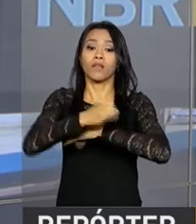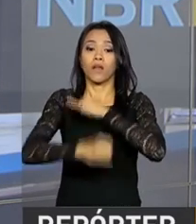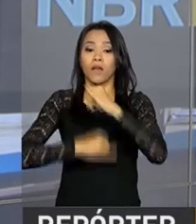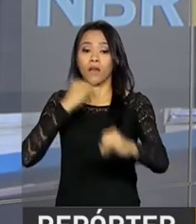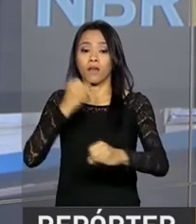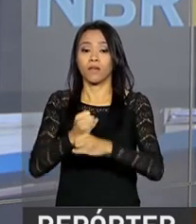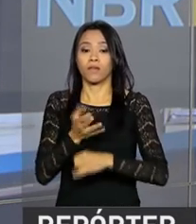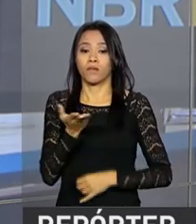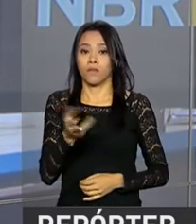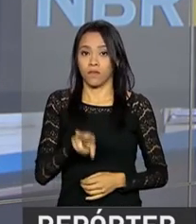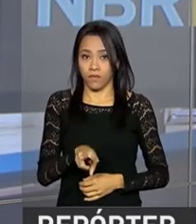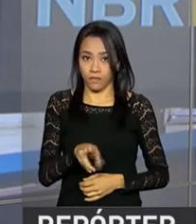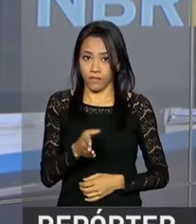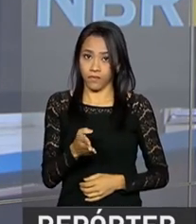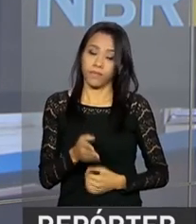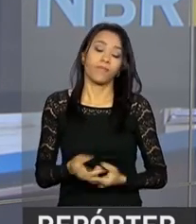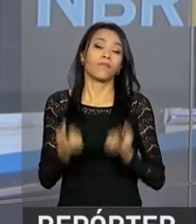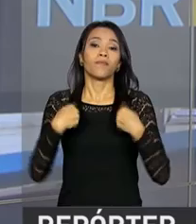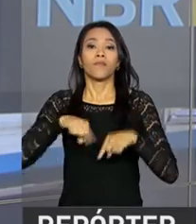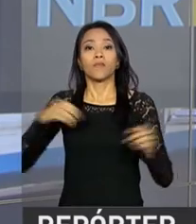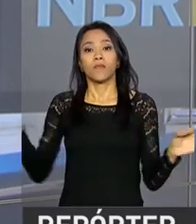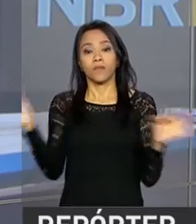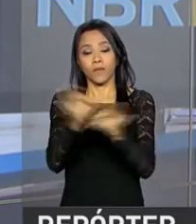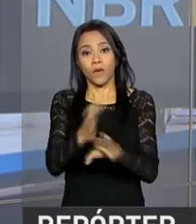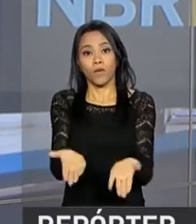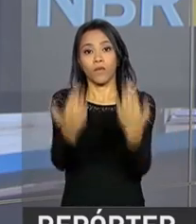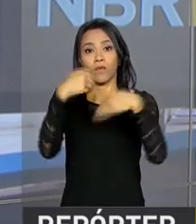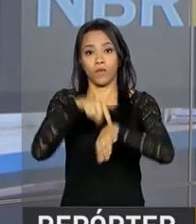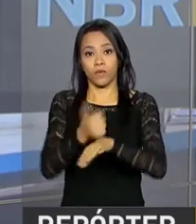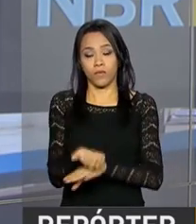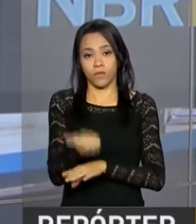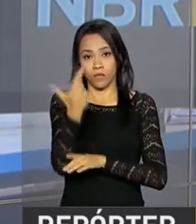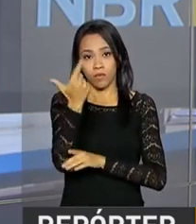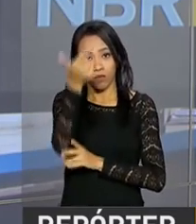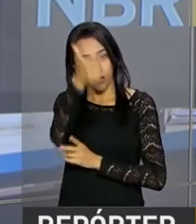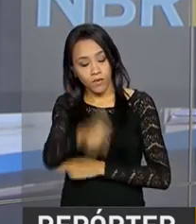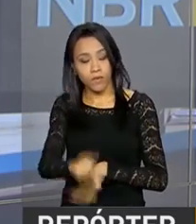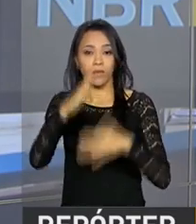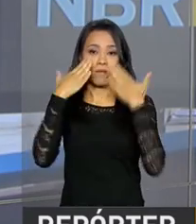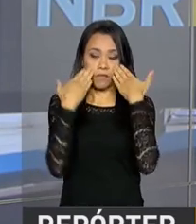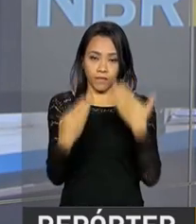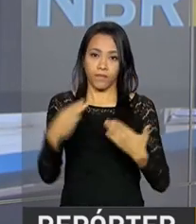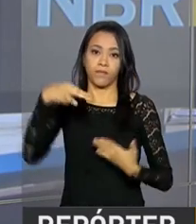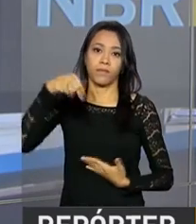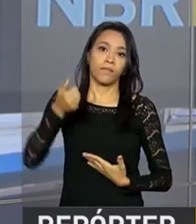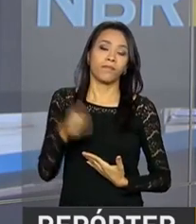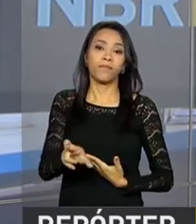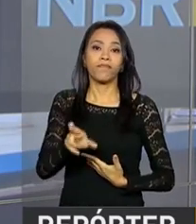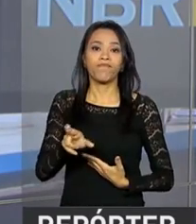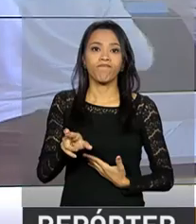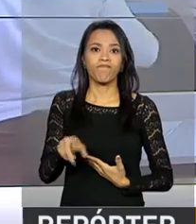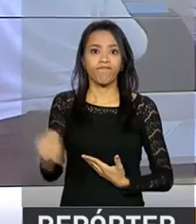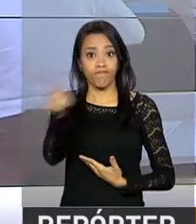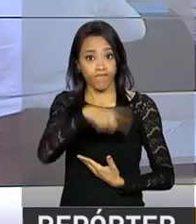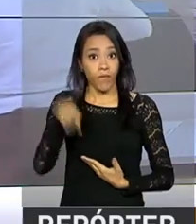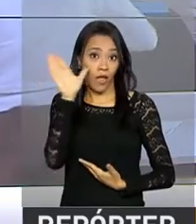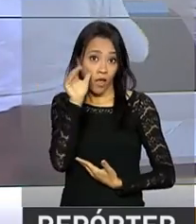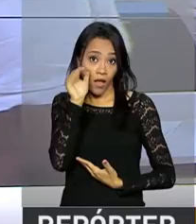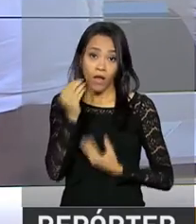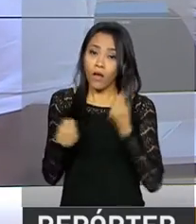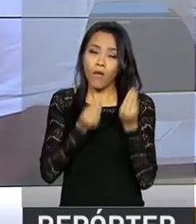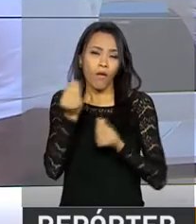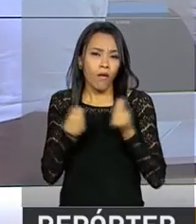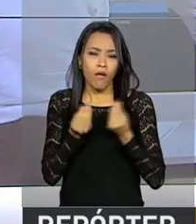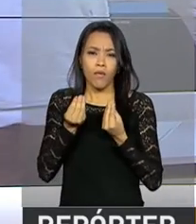da educação nós ficamos por aqui voltamos ao meio-dia na próxima edição do repórter nbr acompanha as novidades